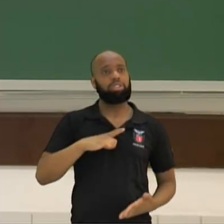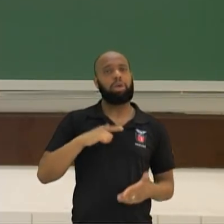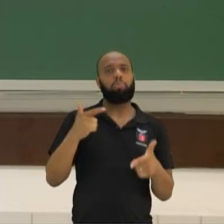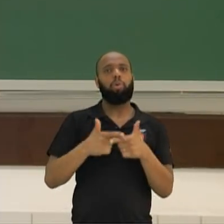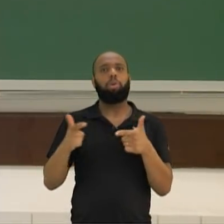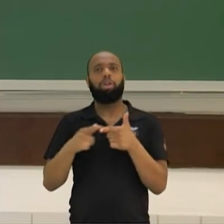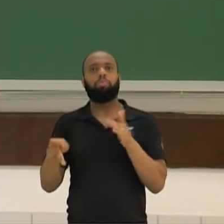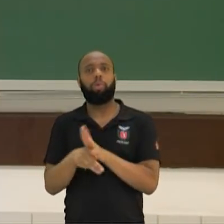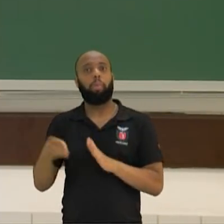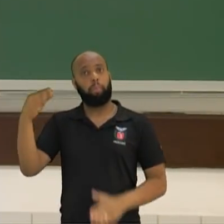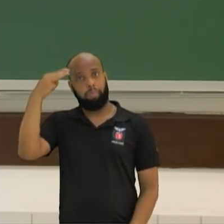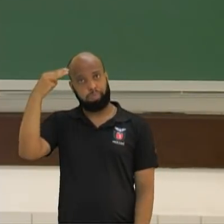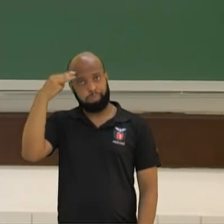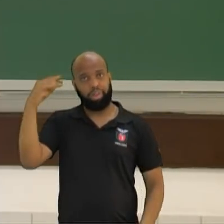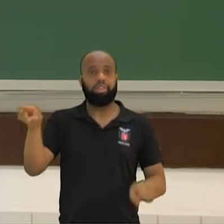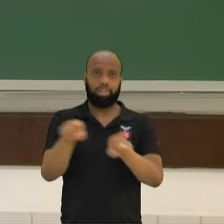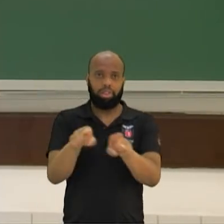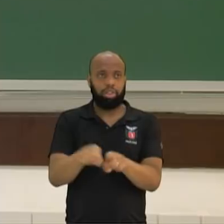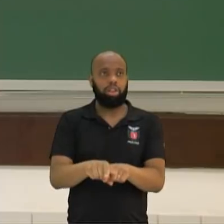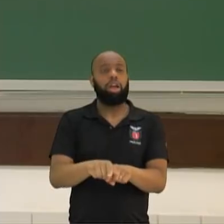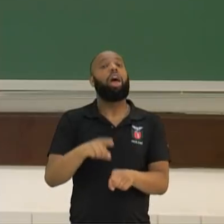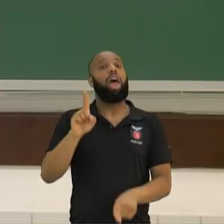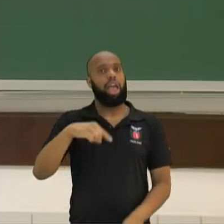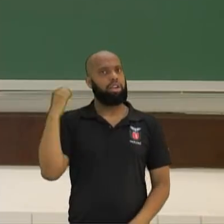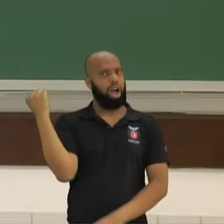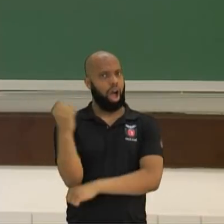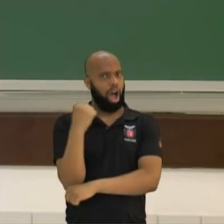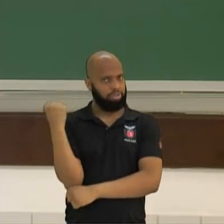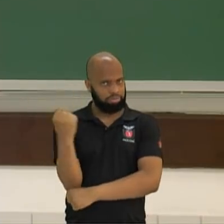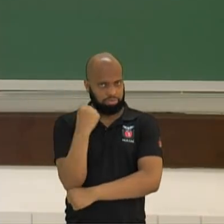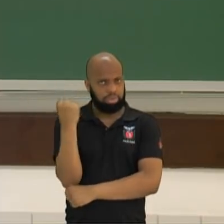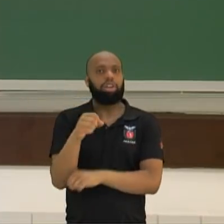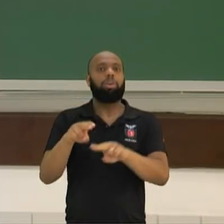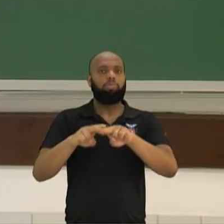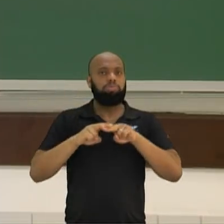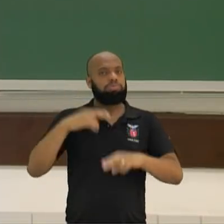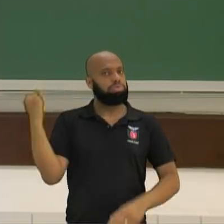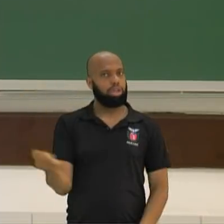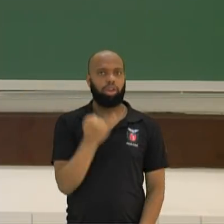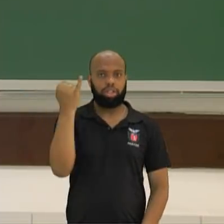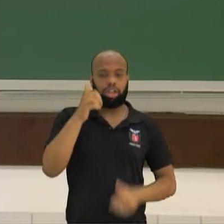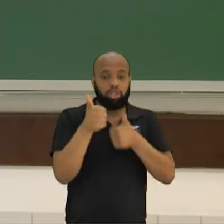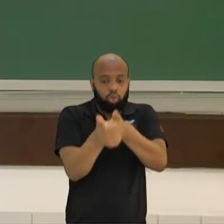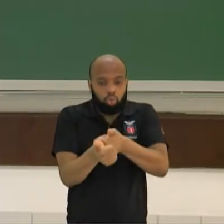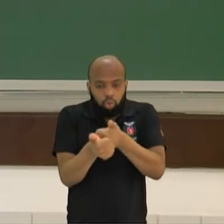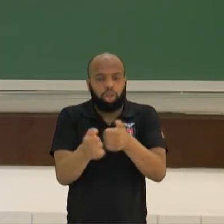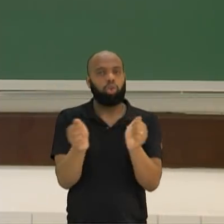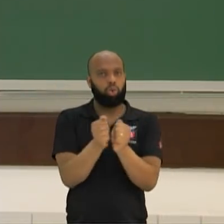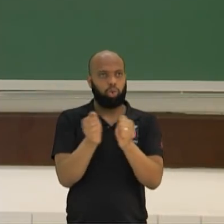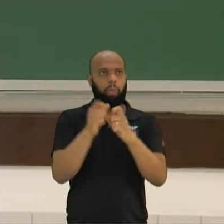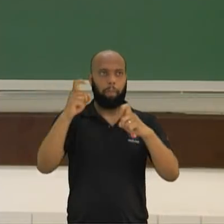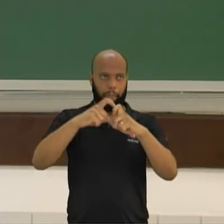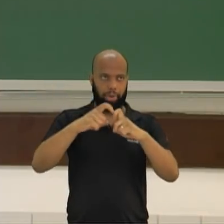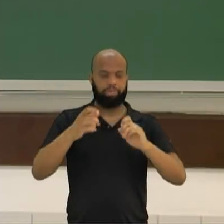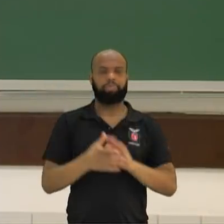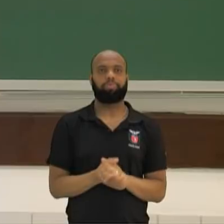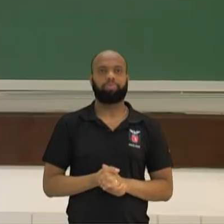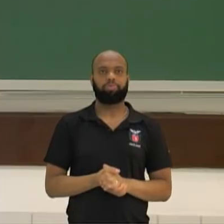problemas que são graves mesmo. Por isso, né, que é essencial fazer todo esse acompanhamento aqui.